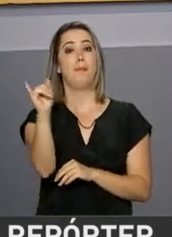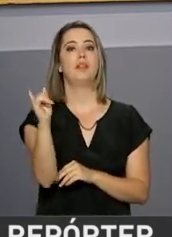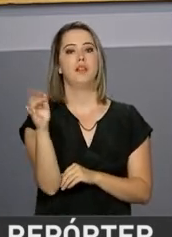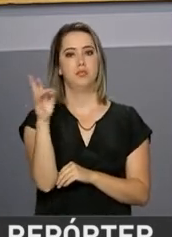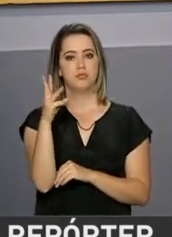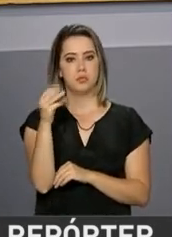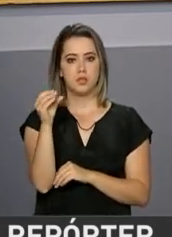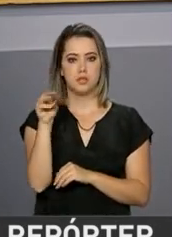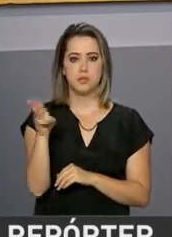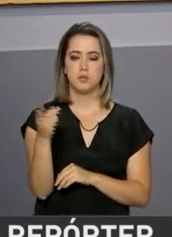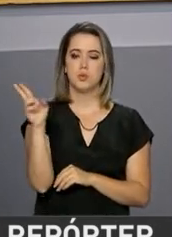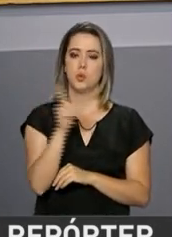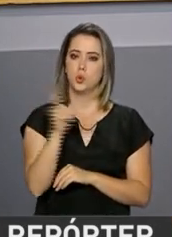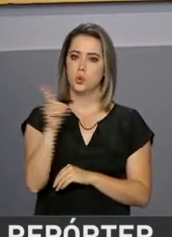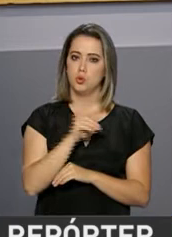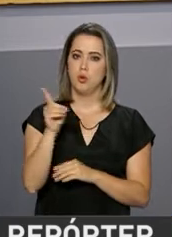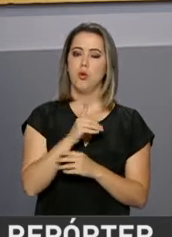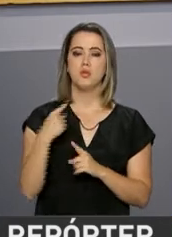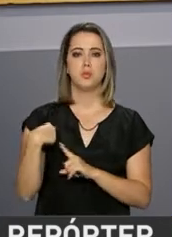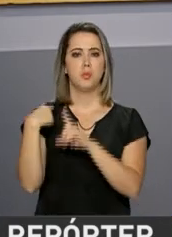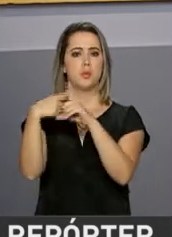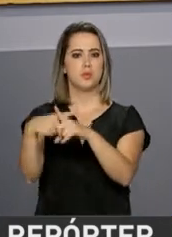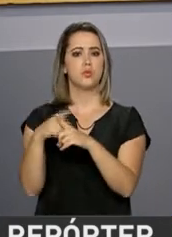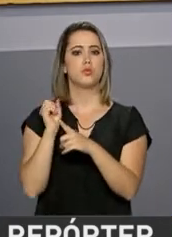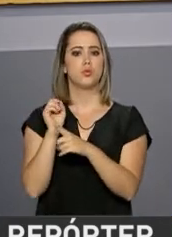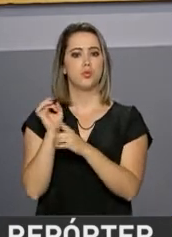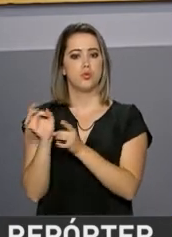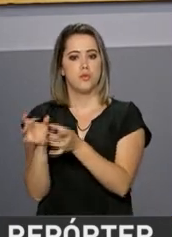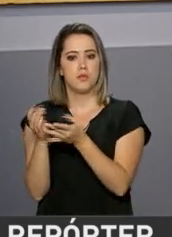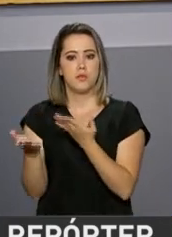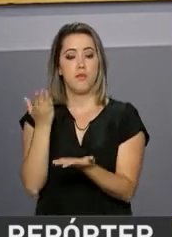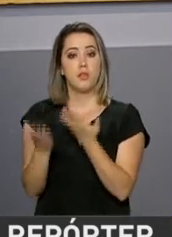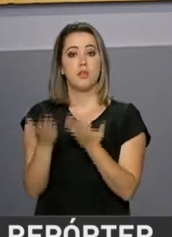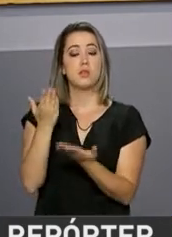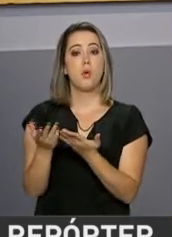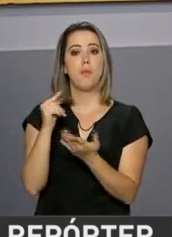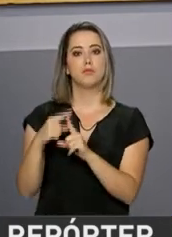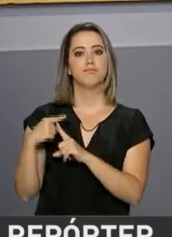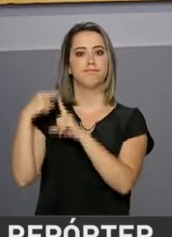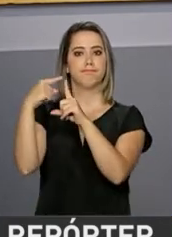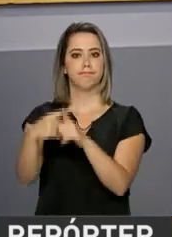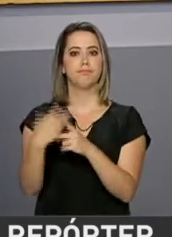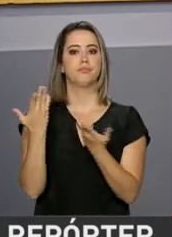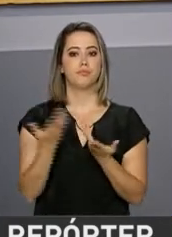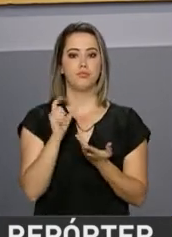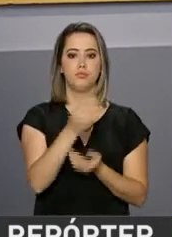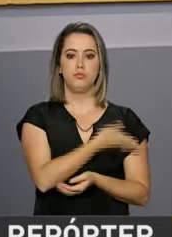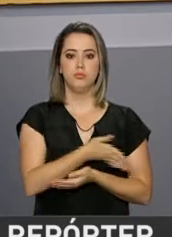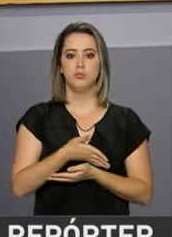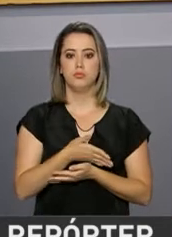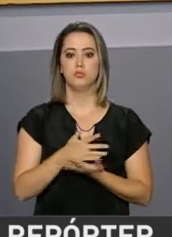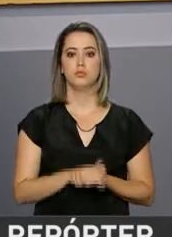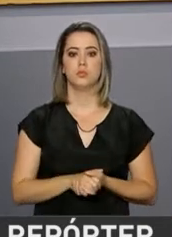as exportações ultrapassaram 3 bilhões de dólares e as importações brasileiras que chegaram a dois bilhões e meio de dólares